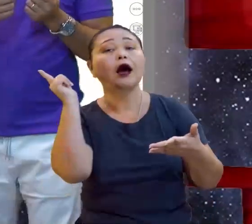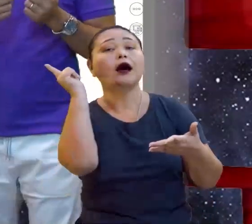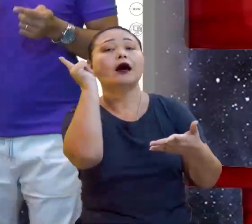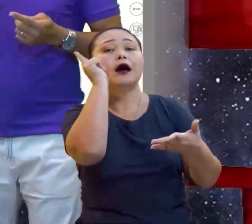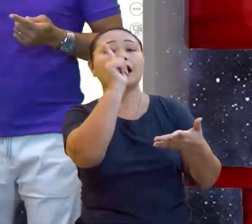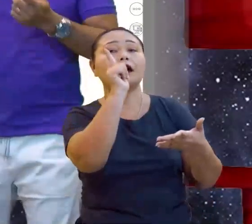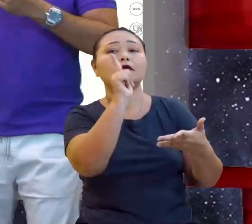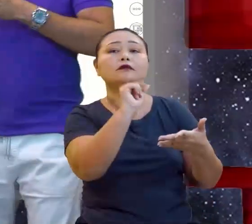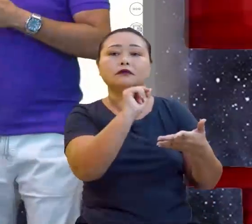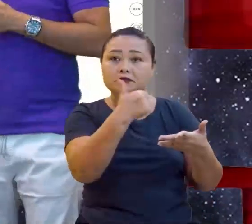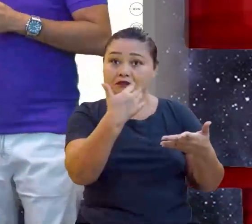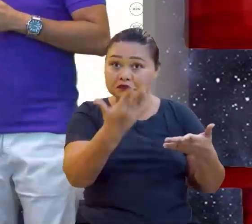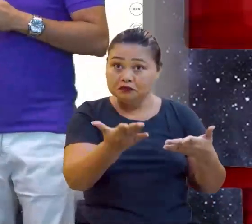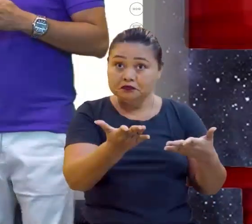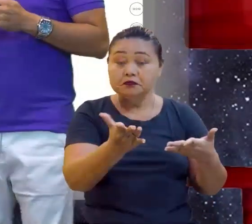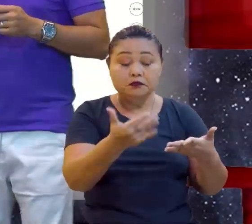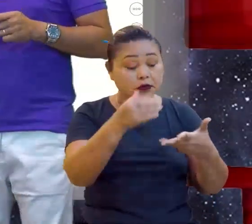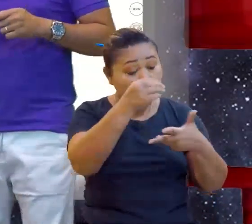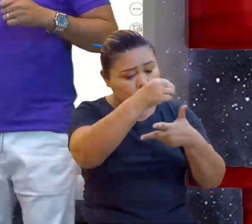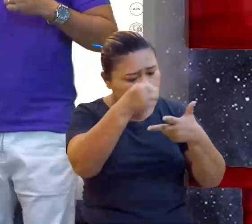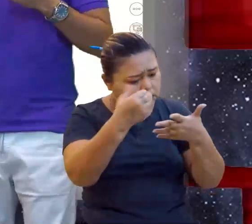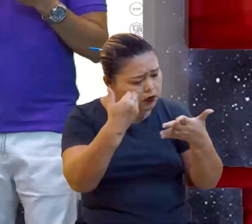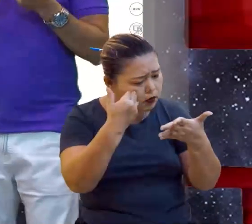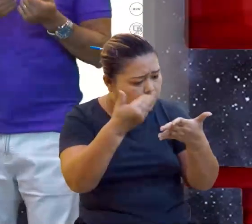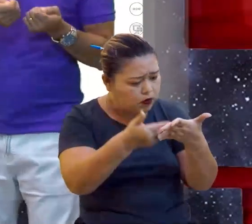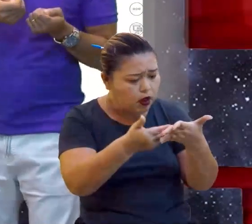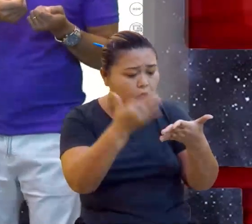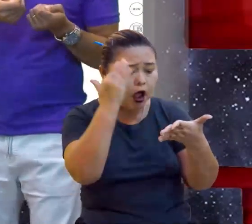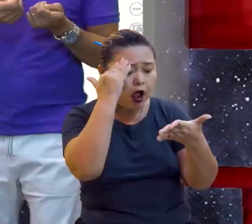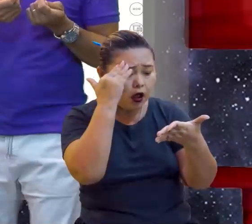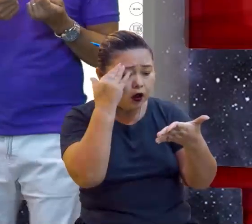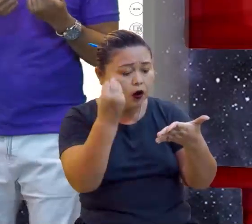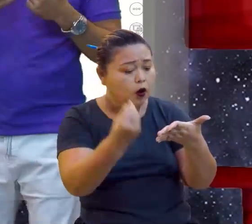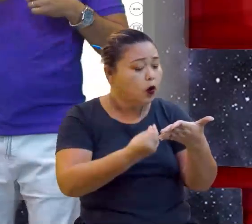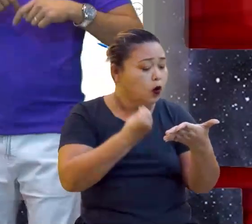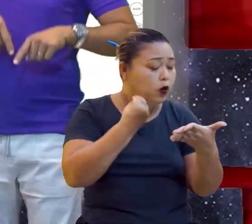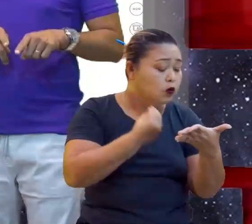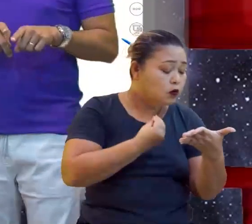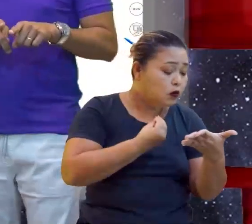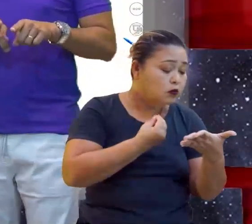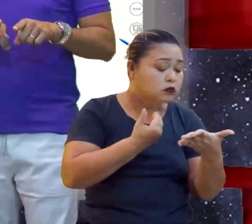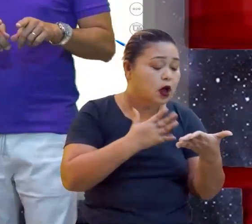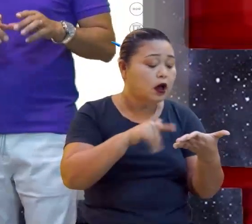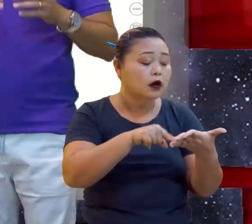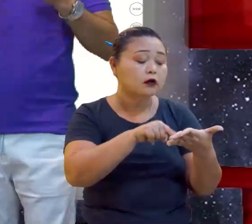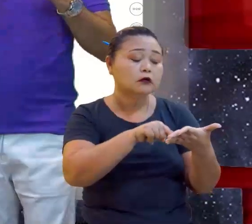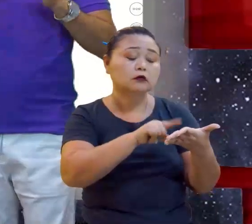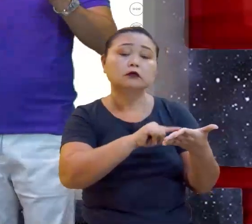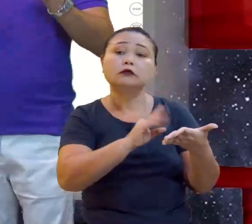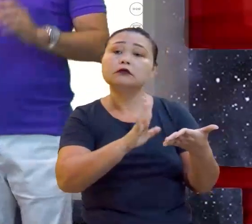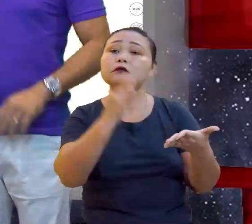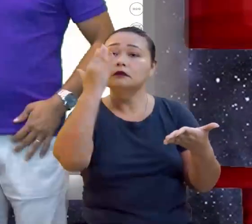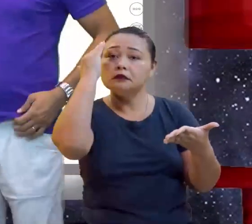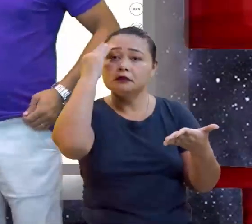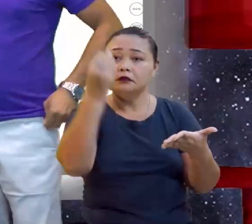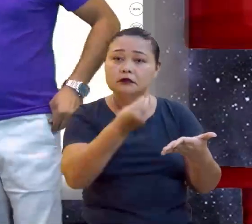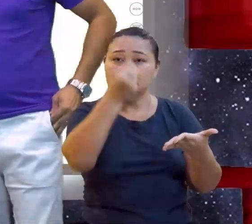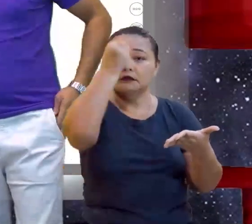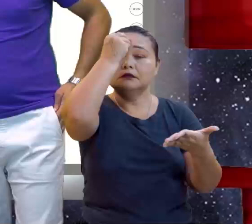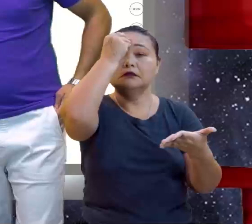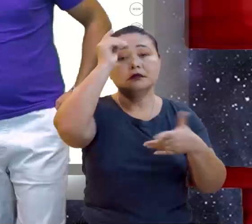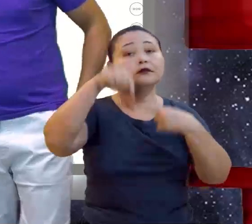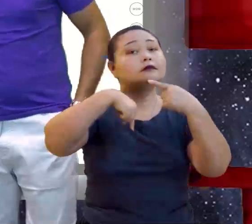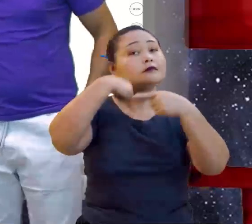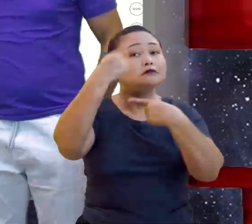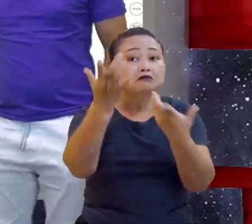Enem e já ter esse entendimento de como se comportar e entender o que ele quer que você faça, vai ficar tudo mais fácil.